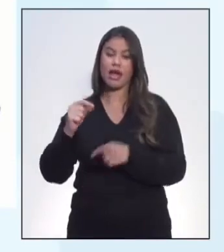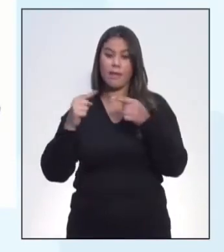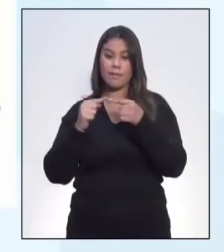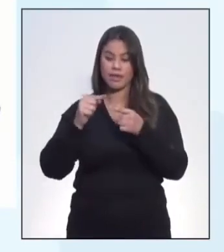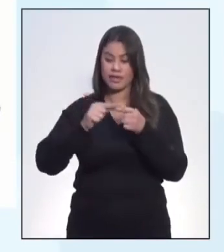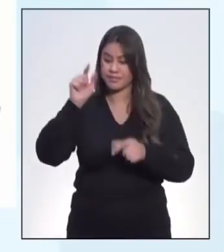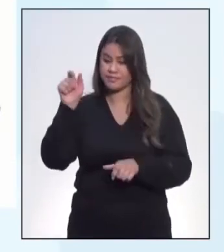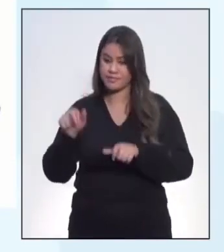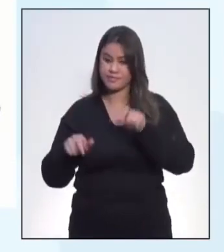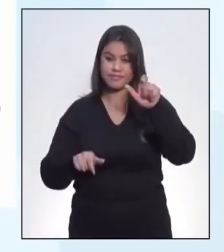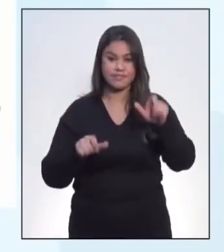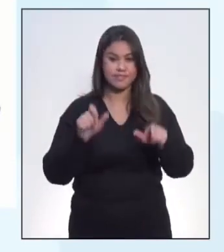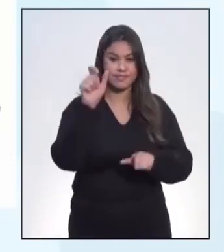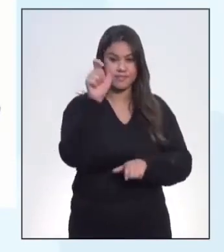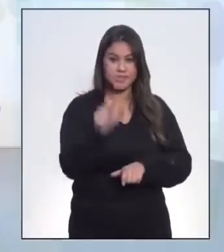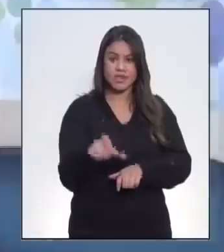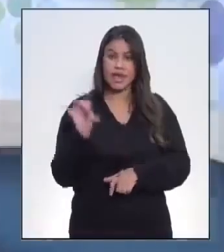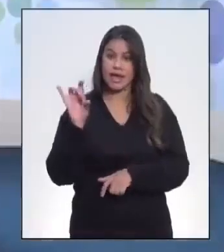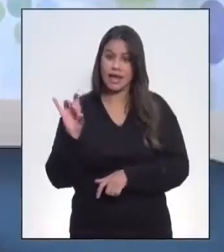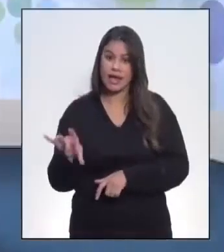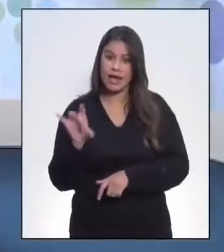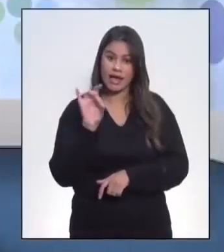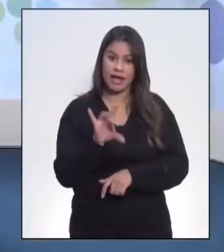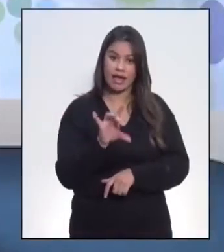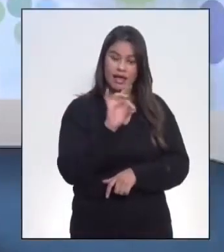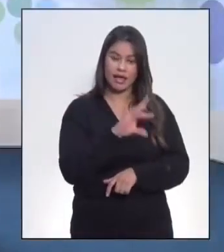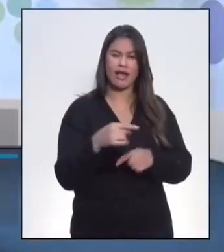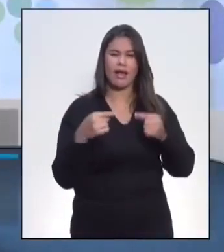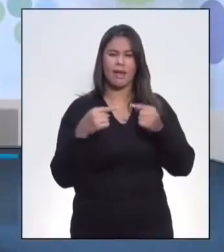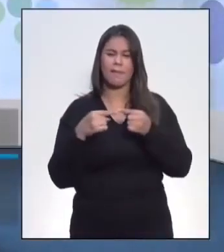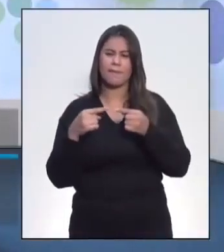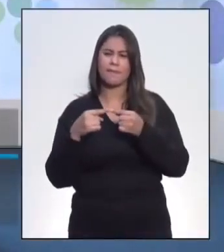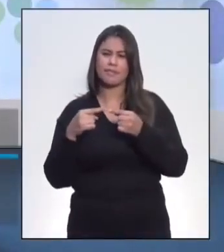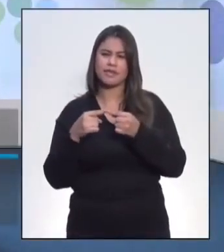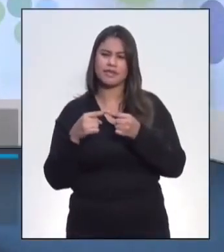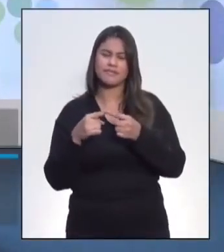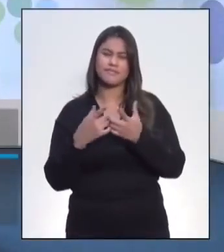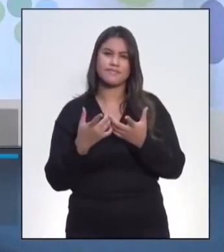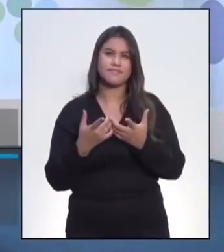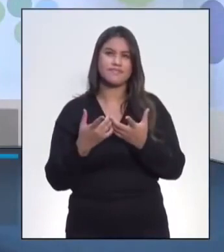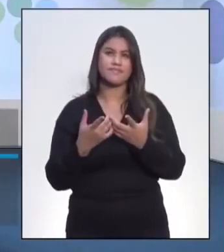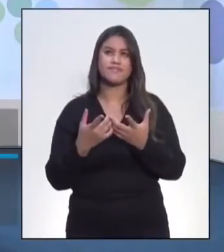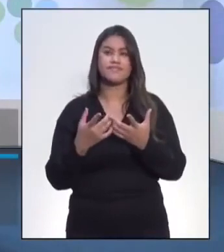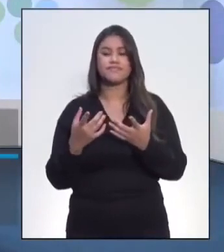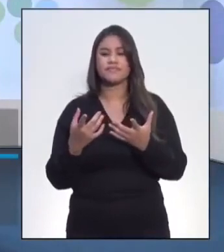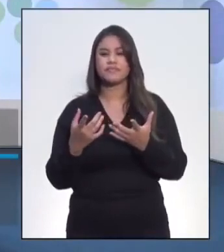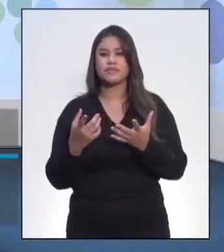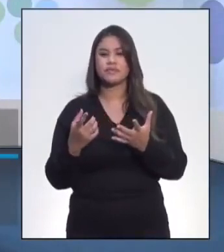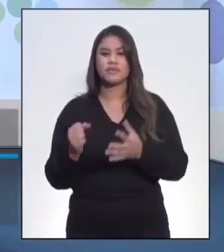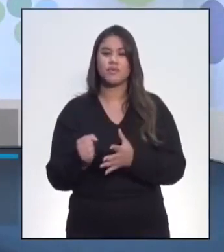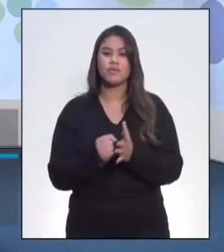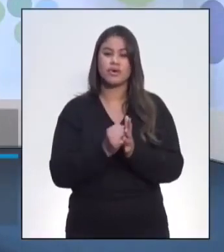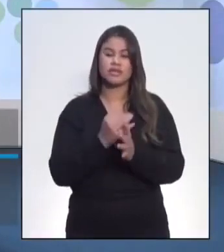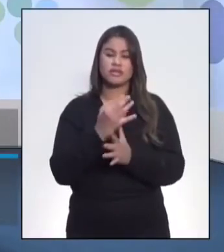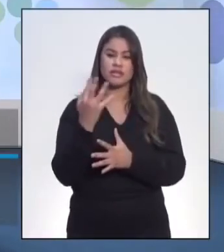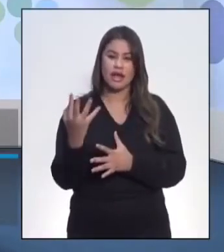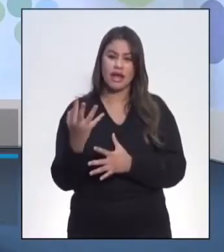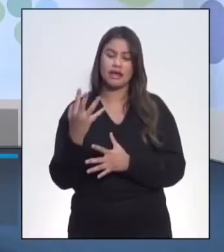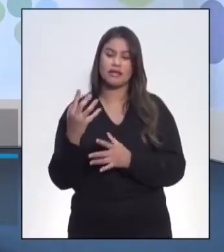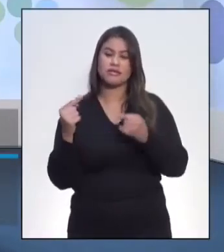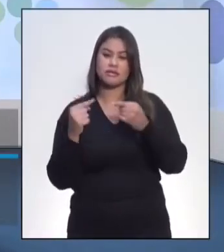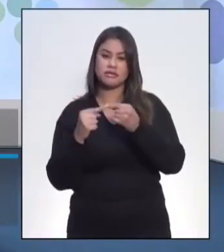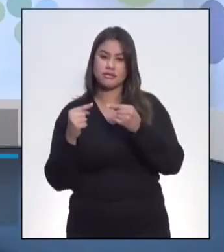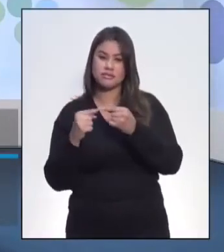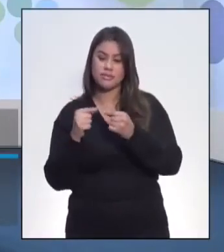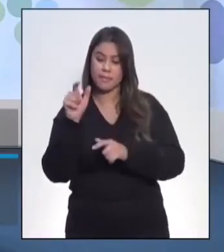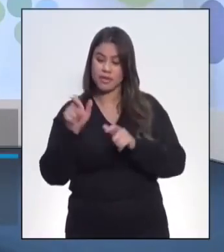capita é a quantidade de pessoas por quilômetro quadrado, né? Então, ou seja, a quantidade de cabeças, que é o que a gente chama, de cabeças num